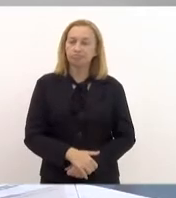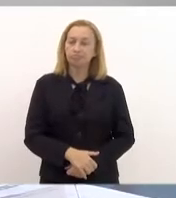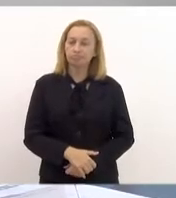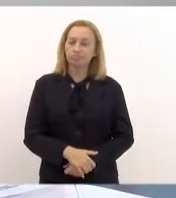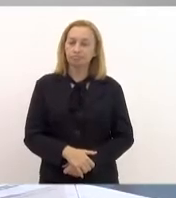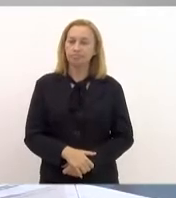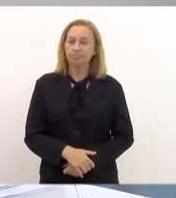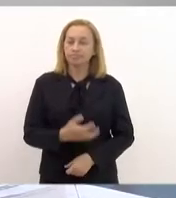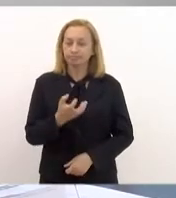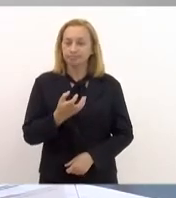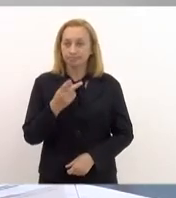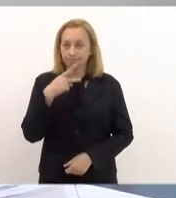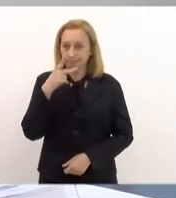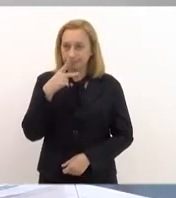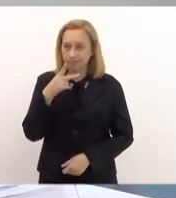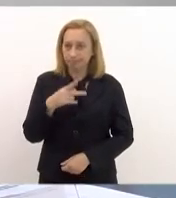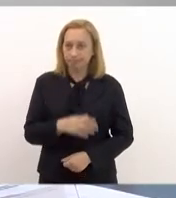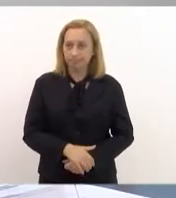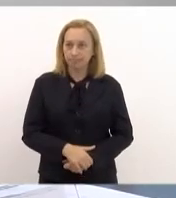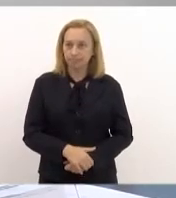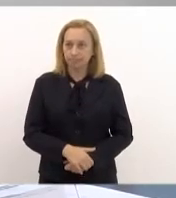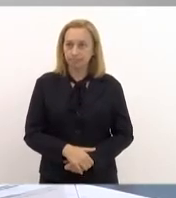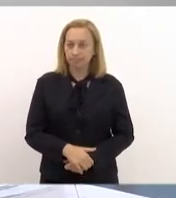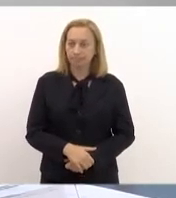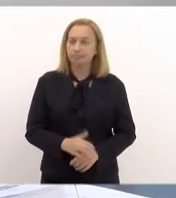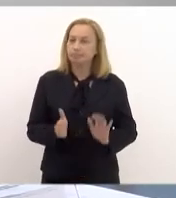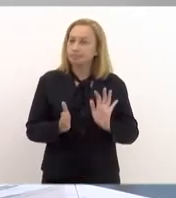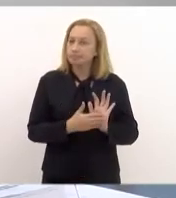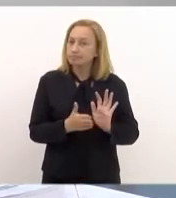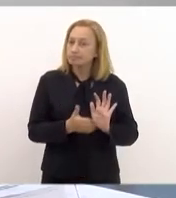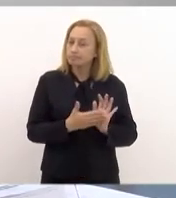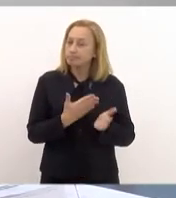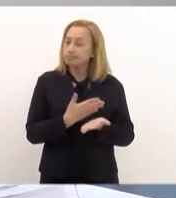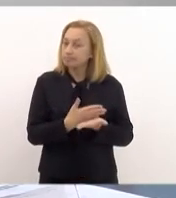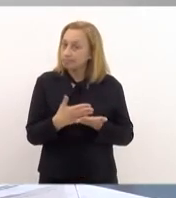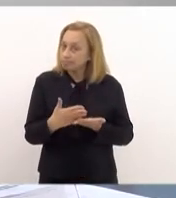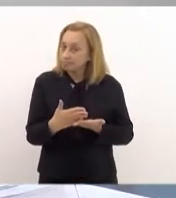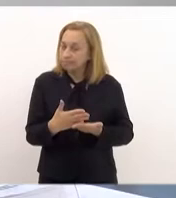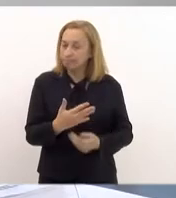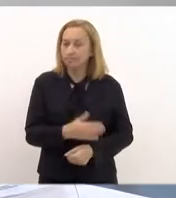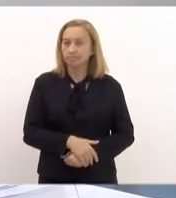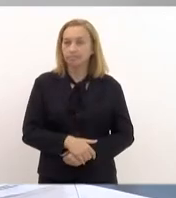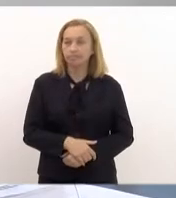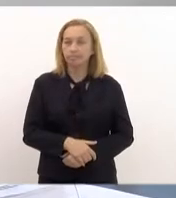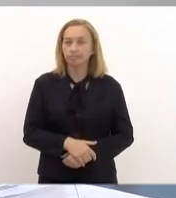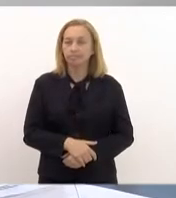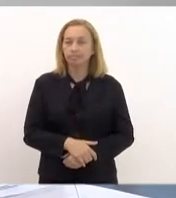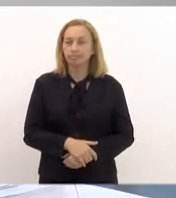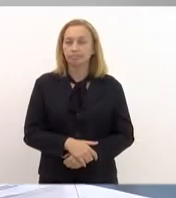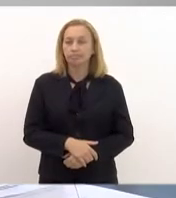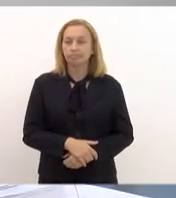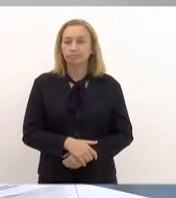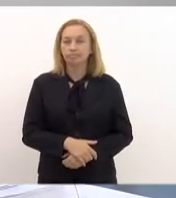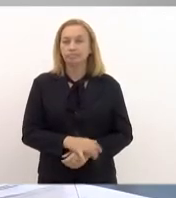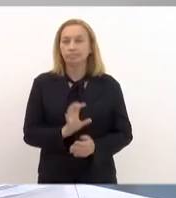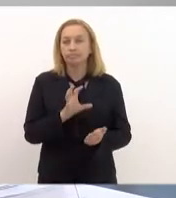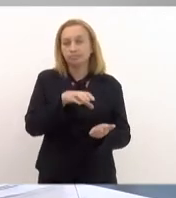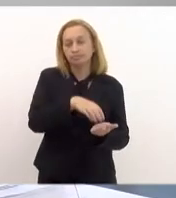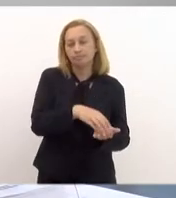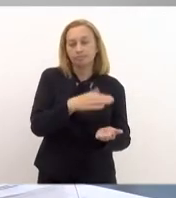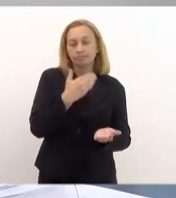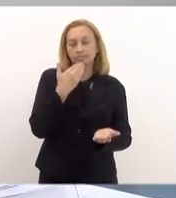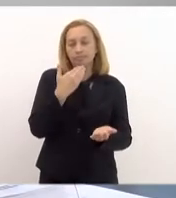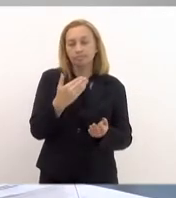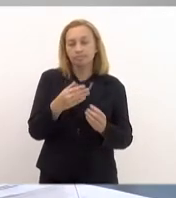dizer que, na proposta inicial, que os órgãos deviam pedir concurso